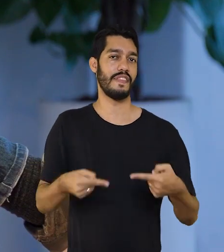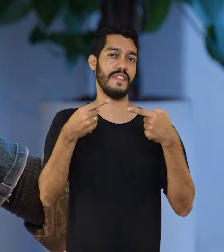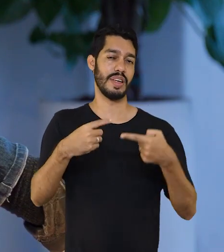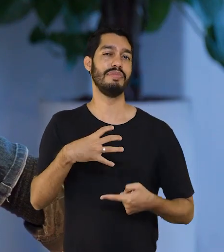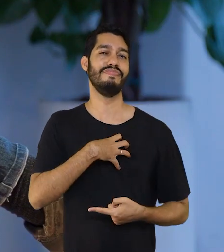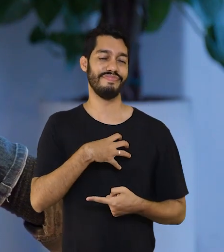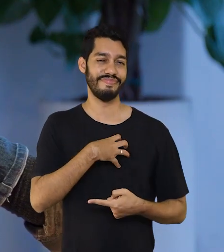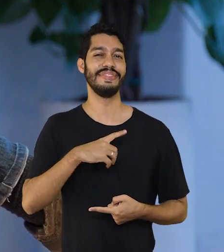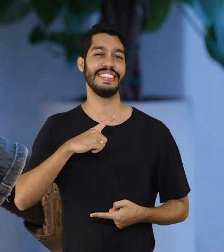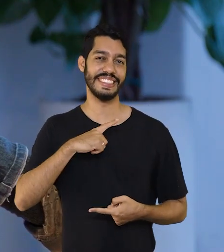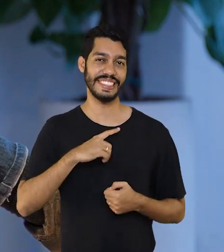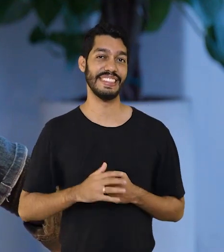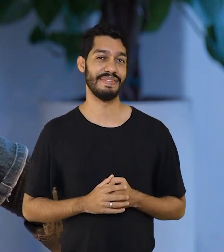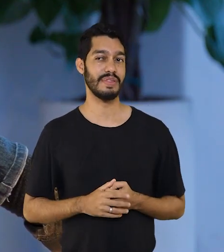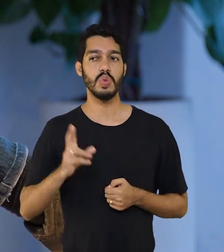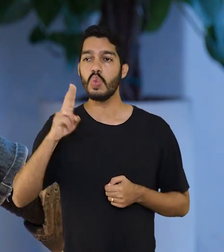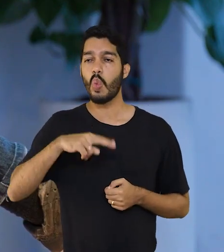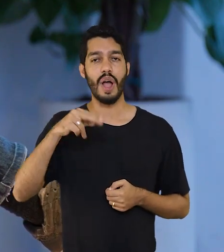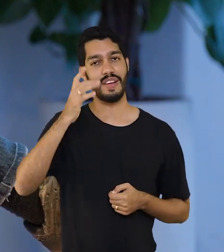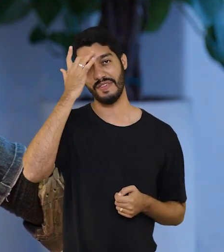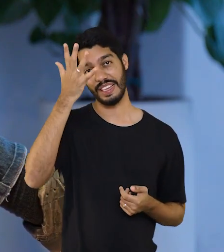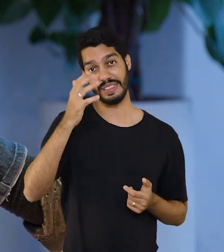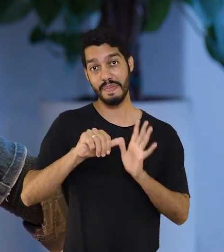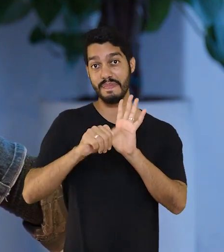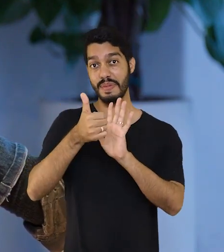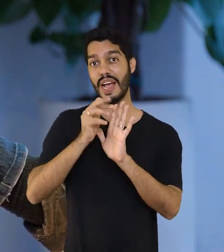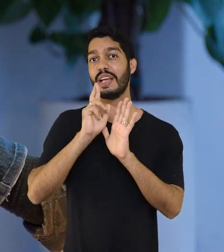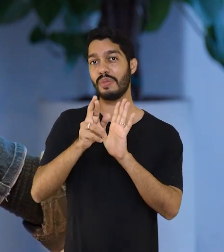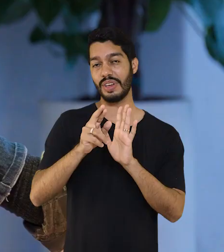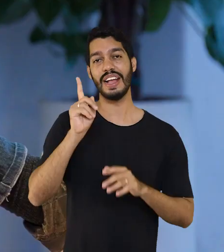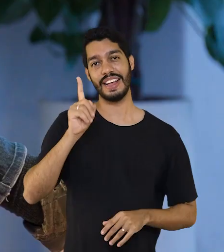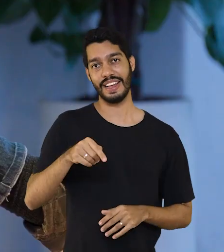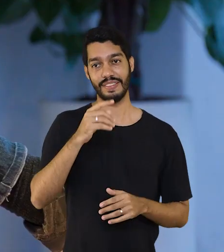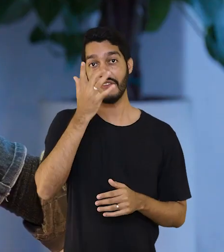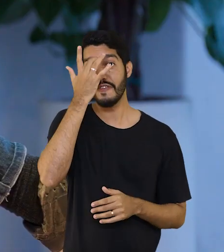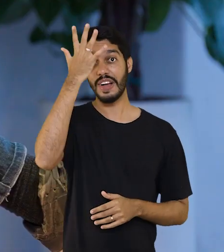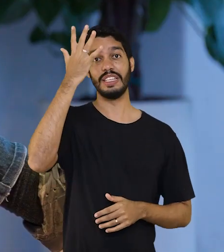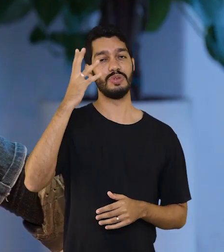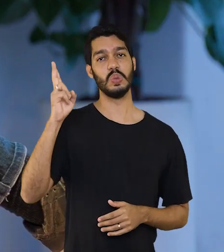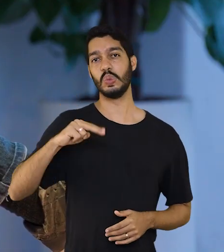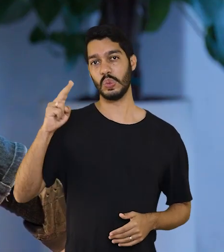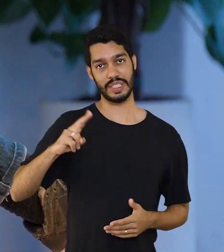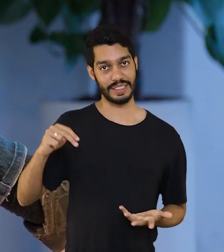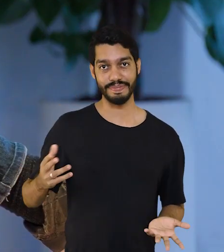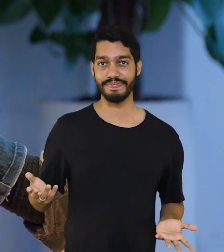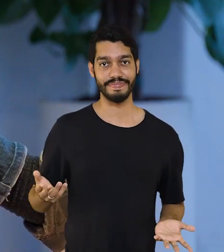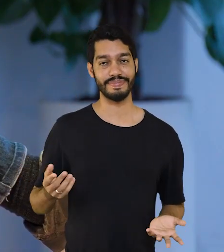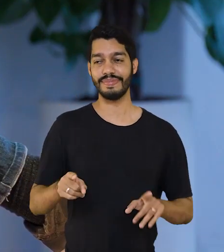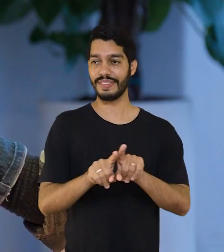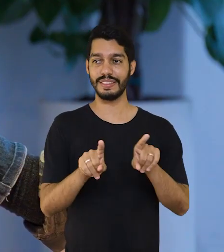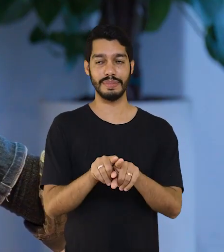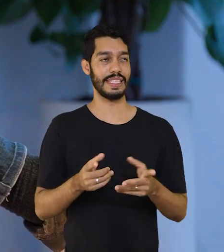ser desafiadora, sempre vai ter desafios. E nunca vai ser fácil. Então, acho que a primeira resposta é saber que nunca vai ser